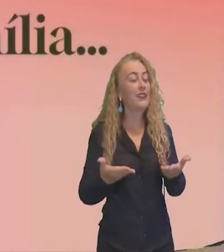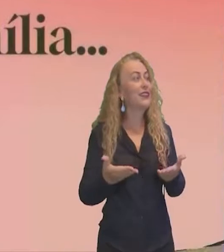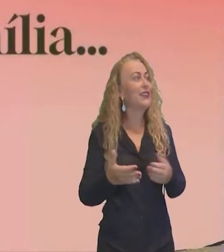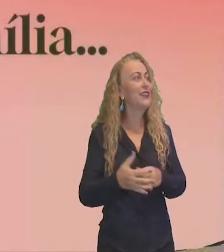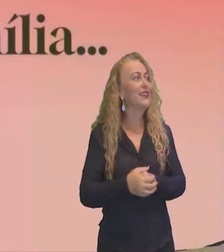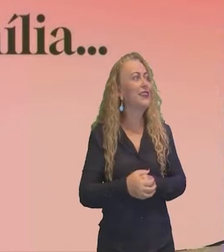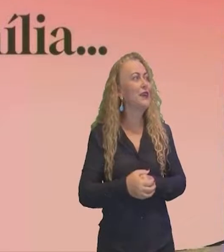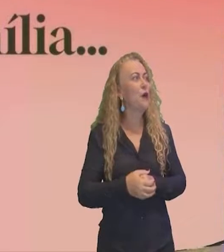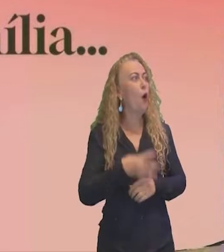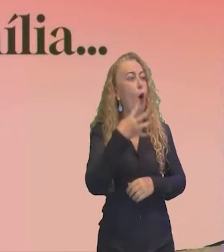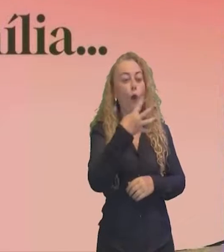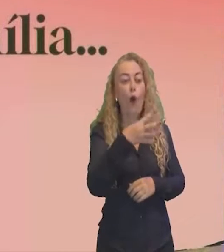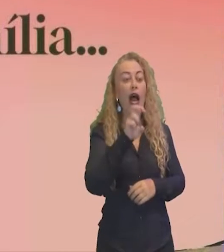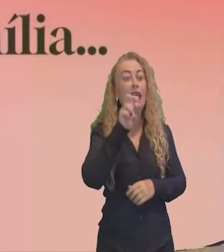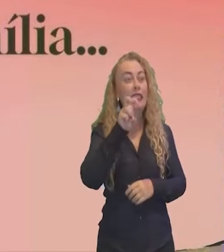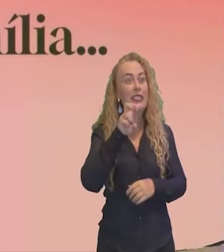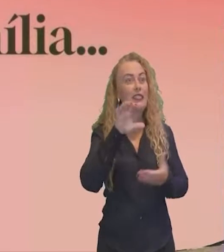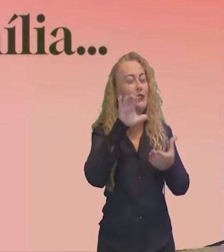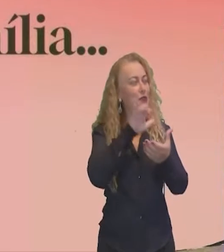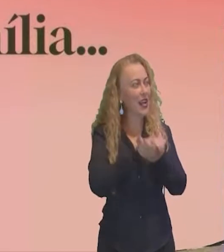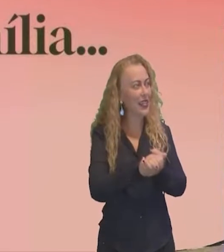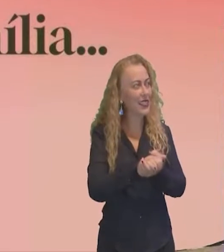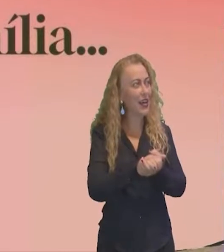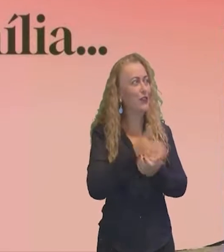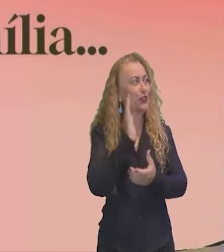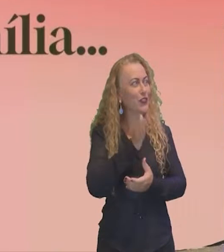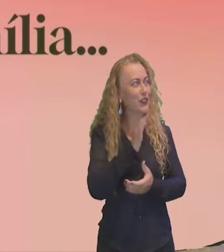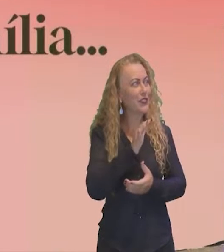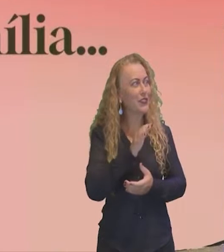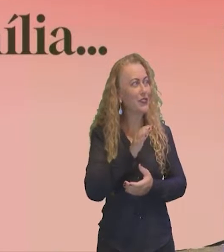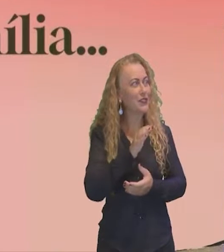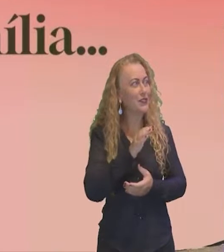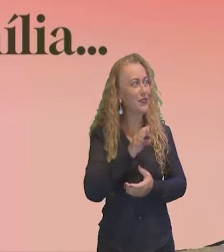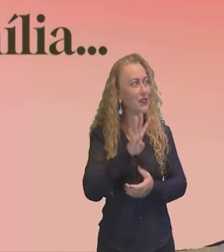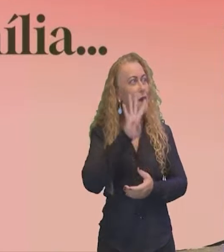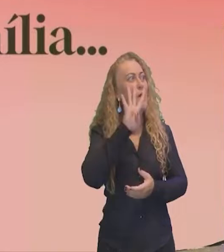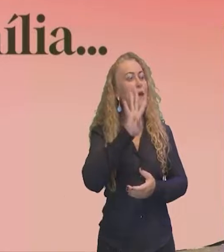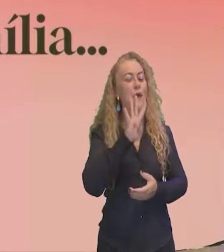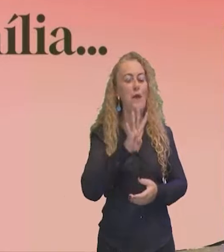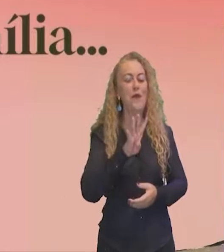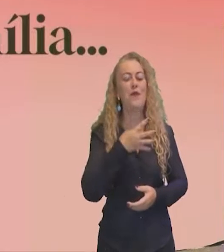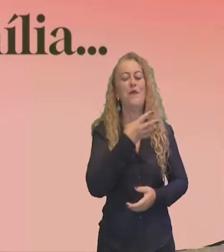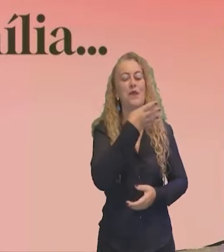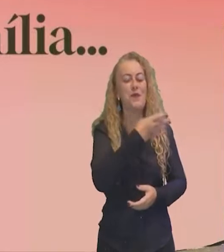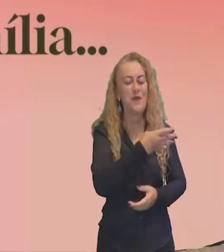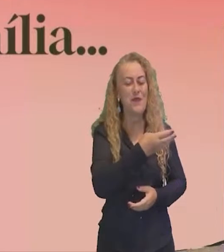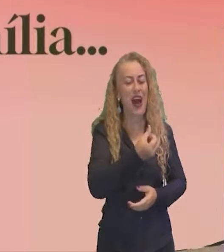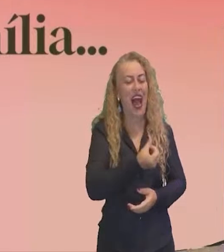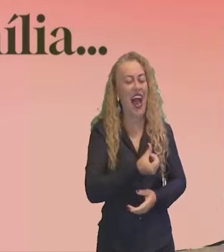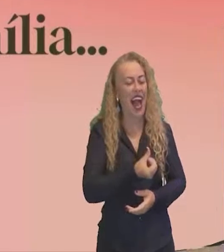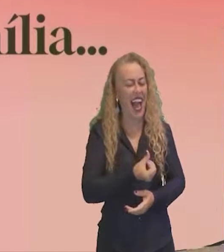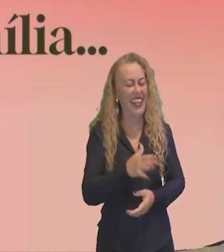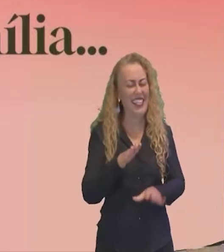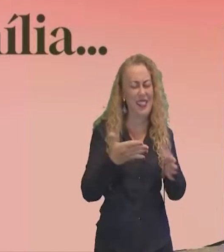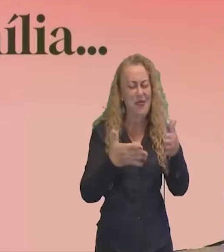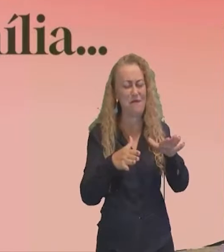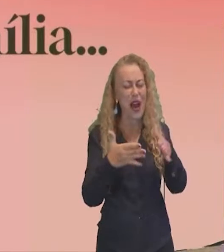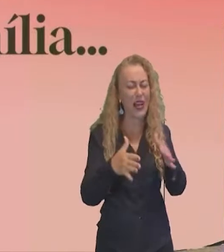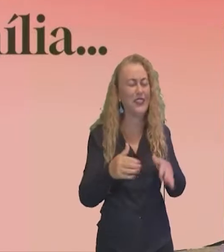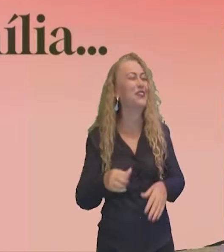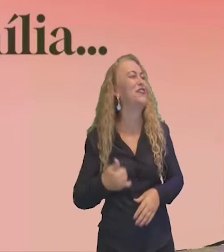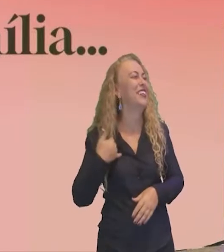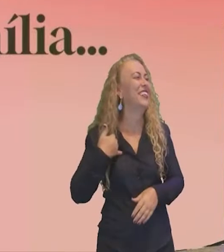que 45 anos de casado, não é? 46? Isso, é uma coisa ou outra, é mais ou menos